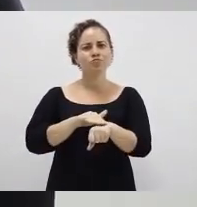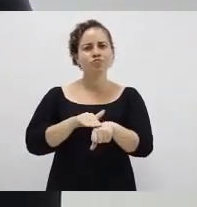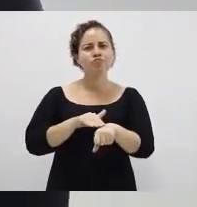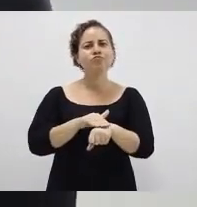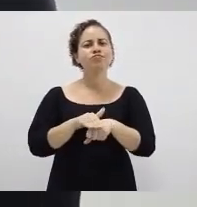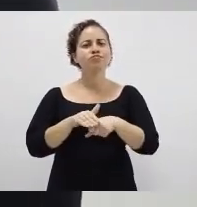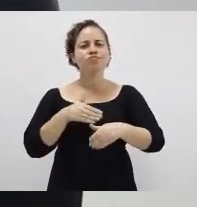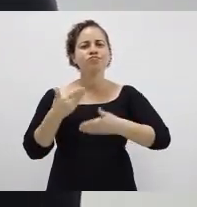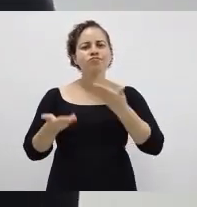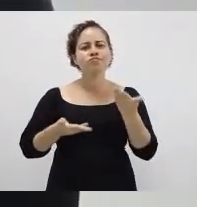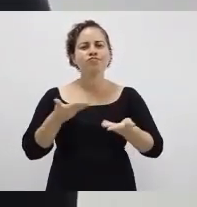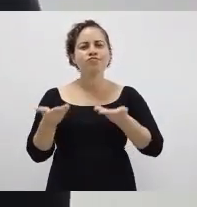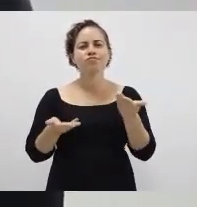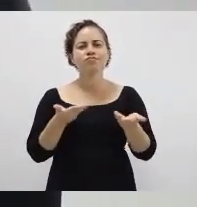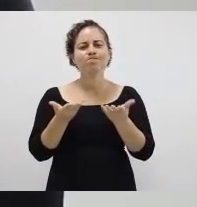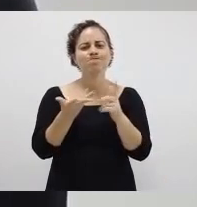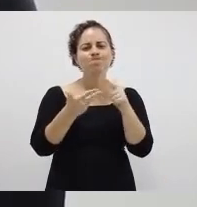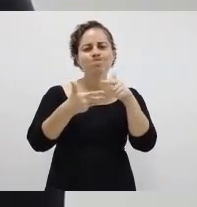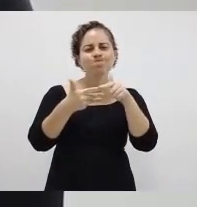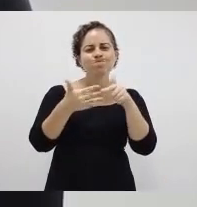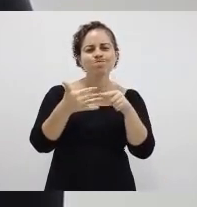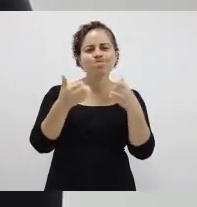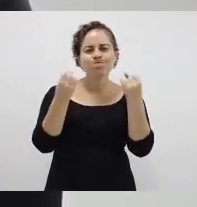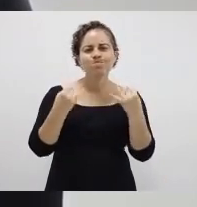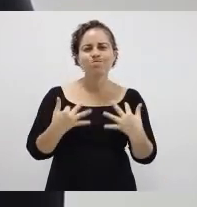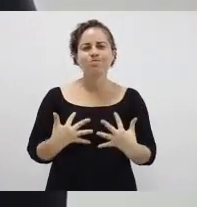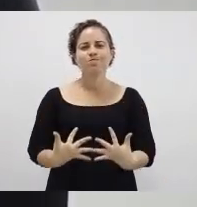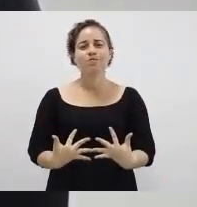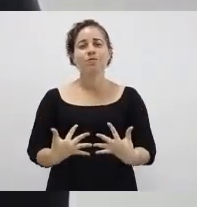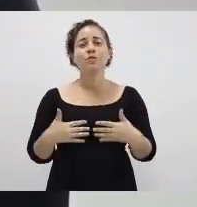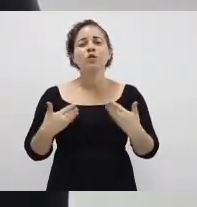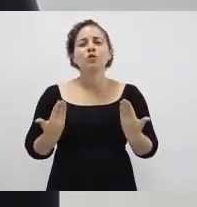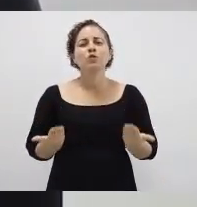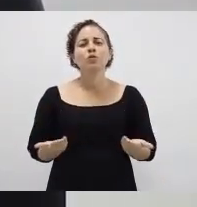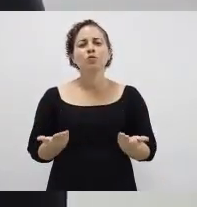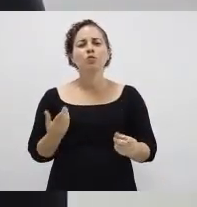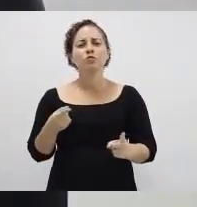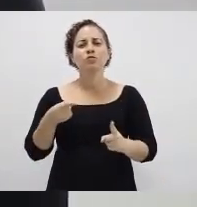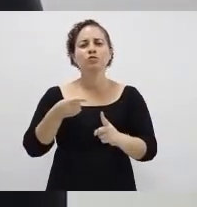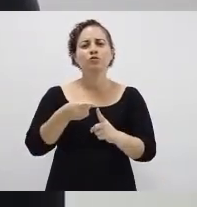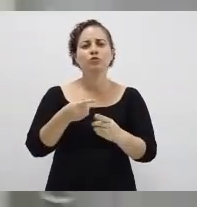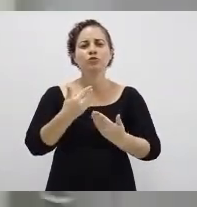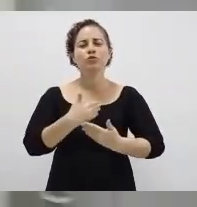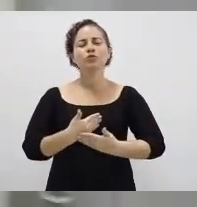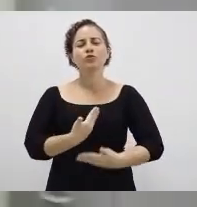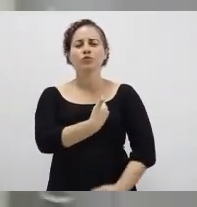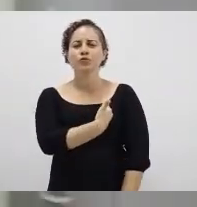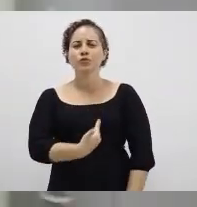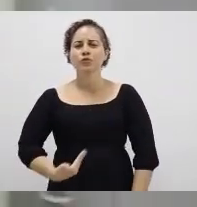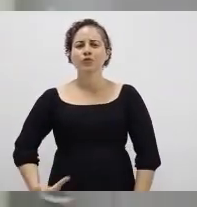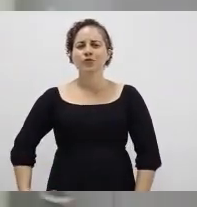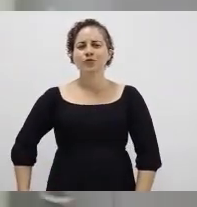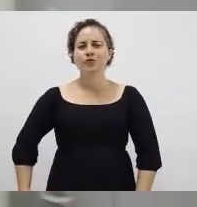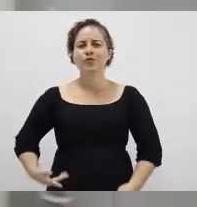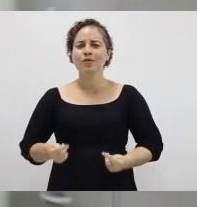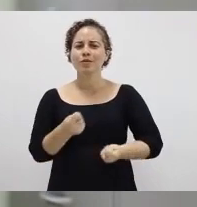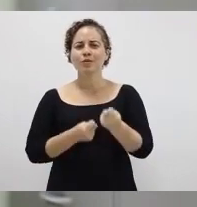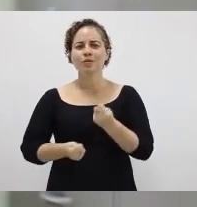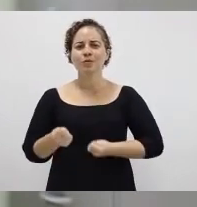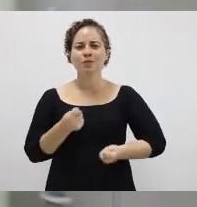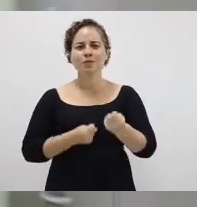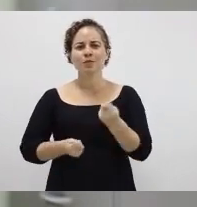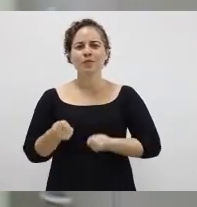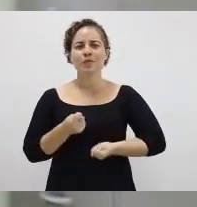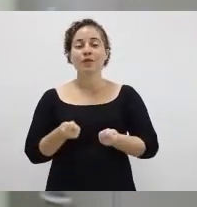mais detalhes qual é ou quais são as funções do governo na economia. E a primeira pergunta que a gente faz